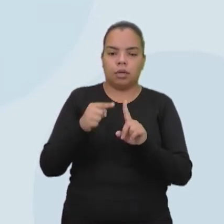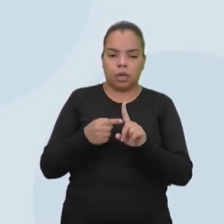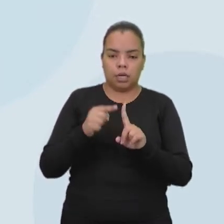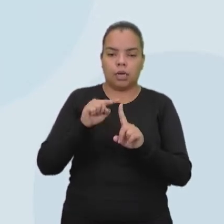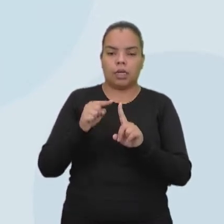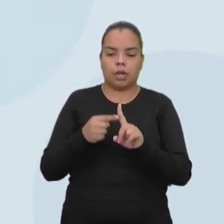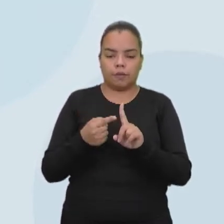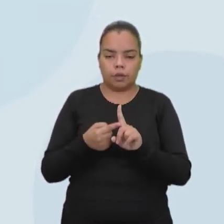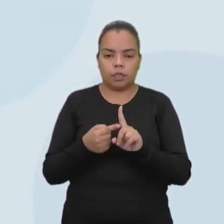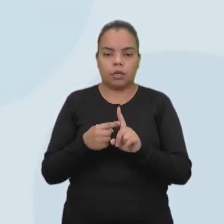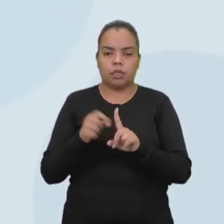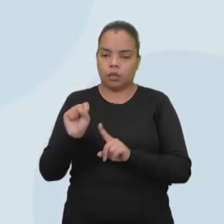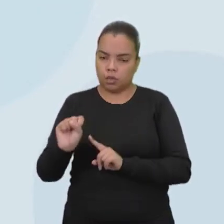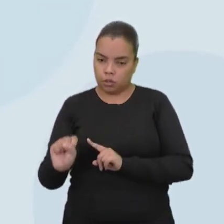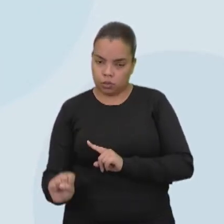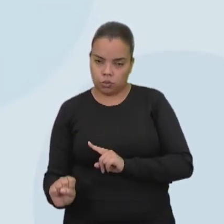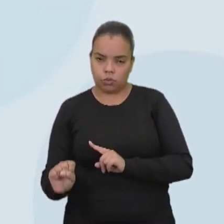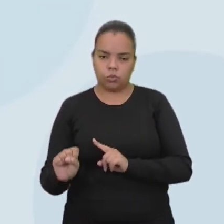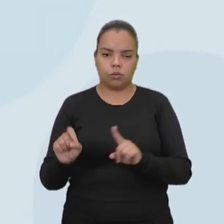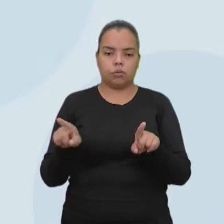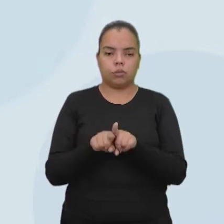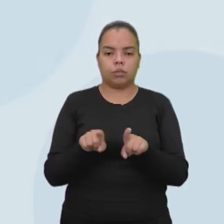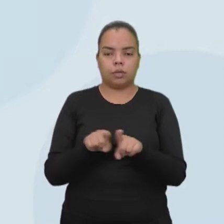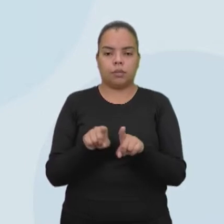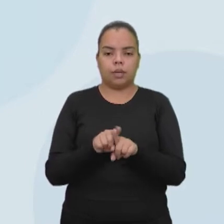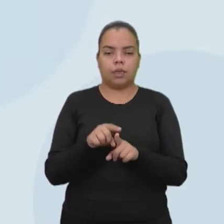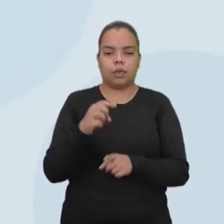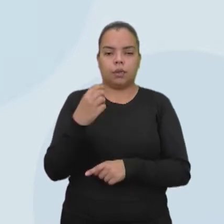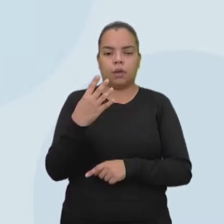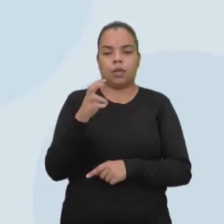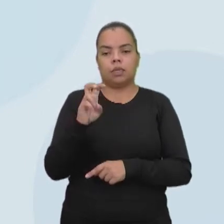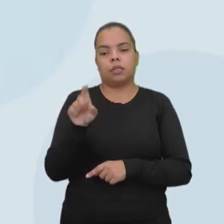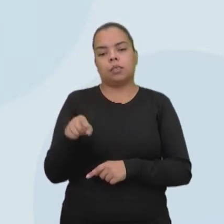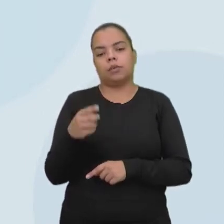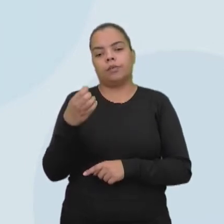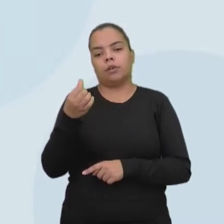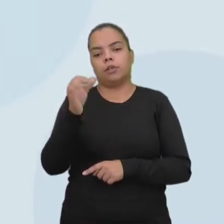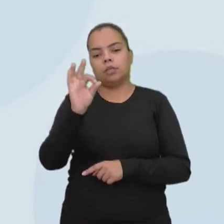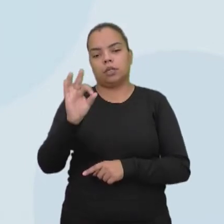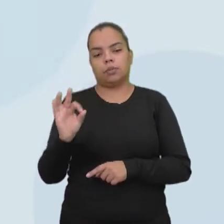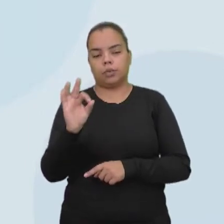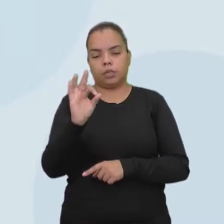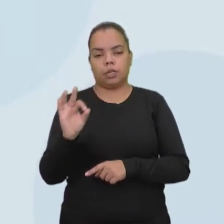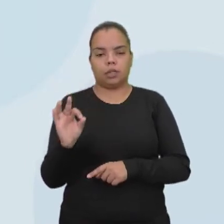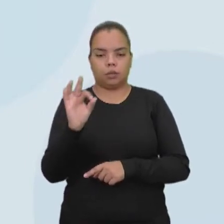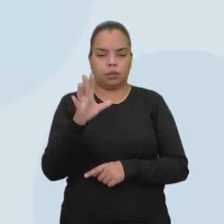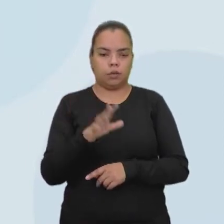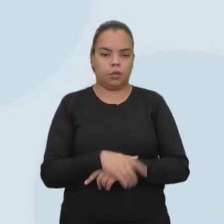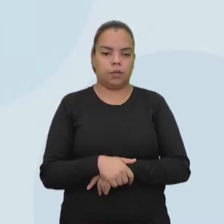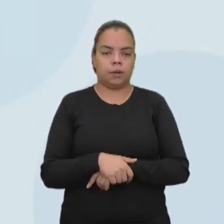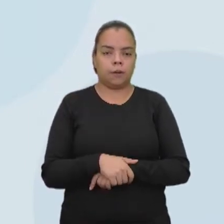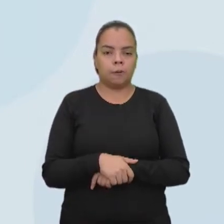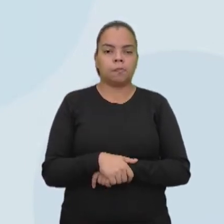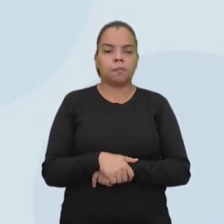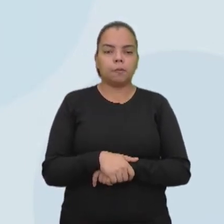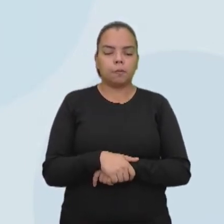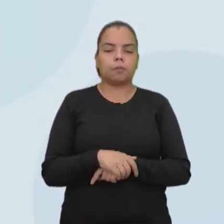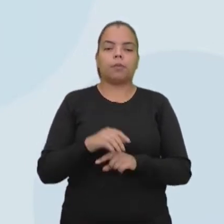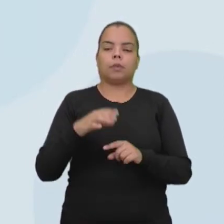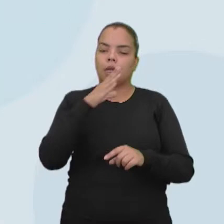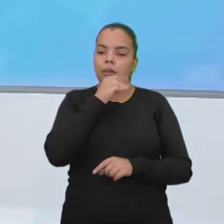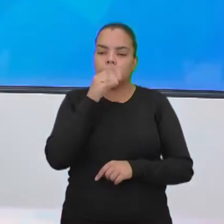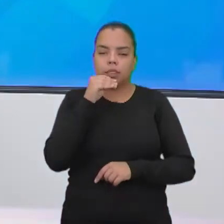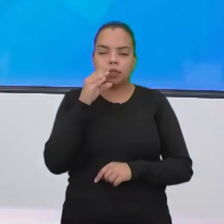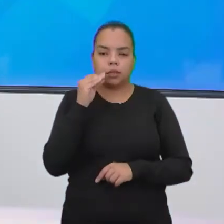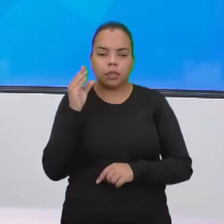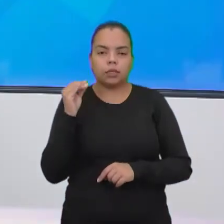bem próximo aí do Sudeste, 45,6 a cada 1.000 adolescentes. Então são valores aí que a gente vê